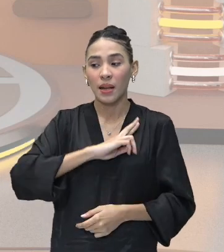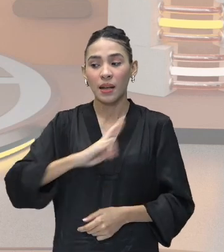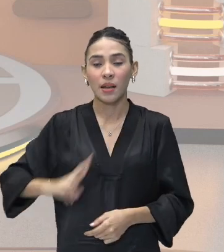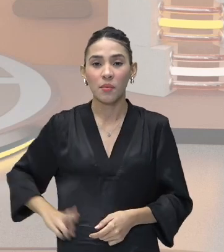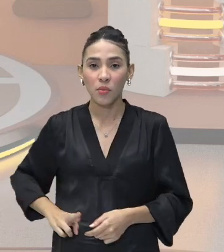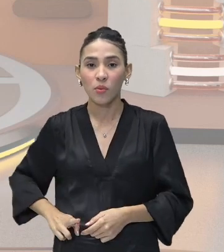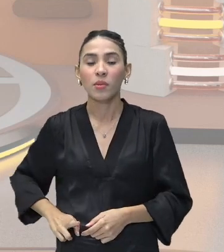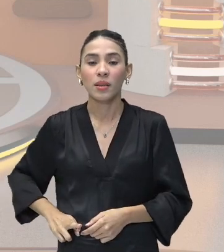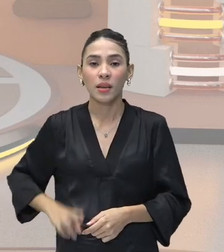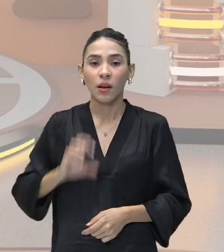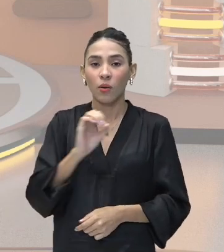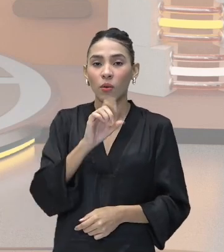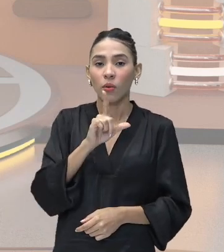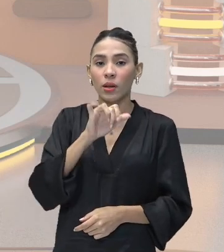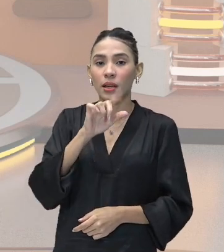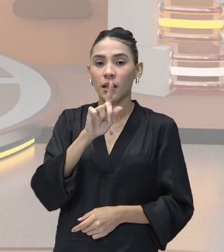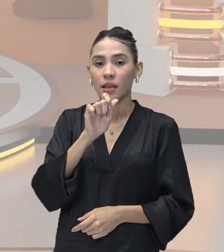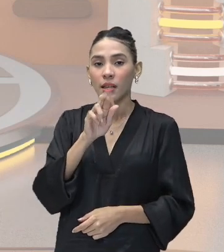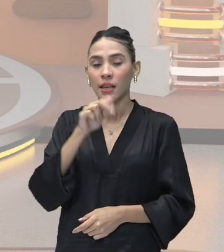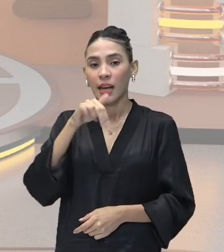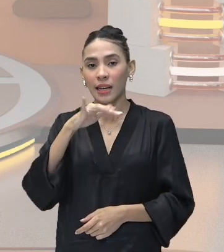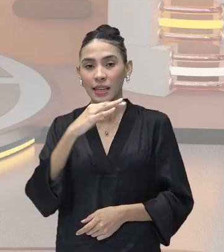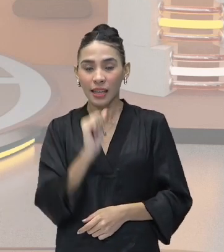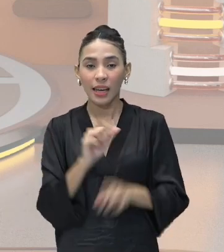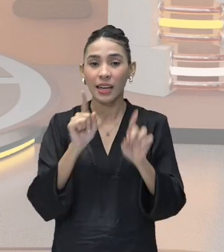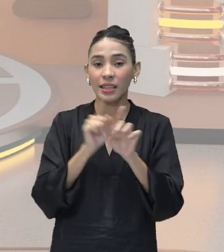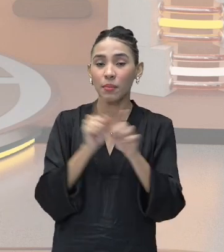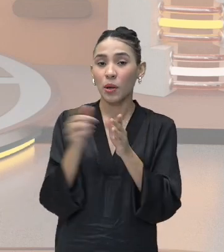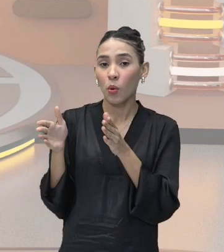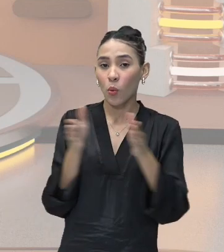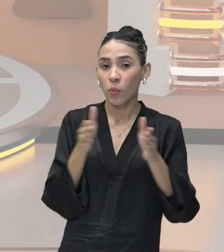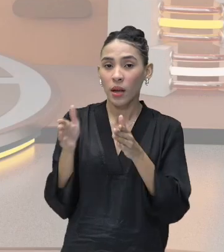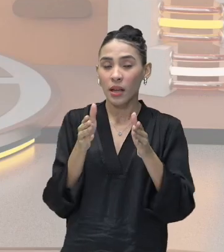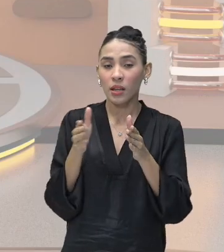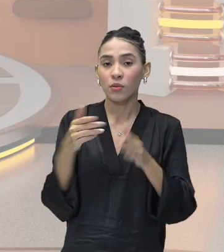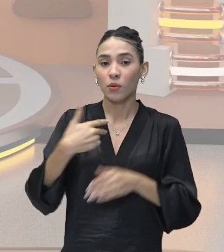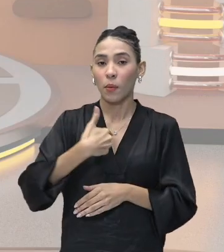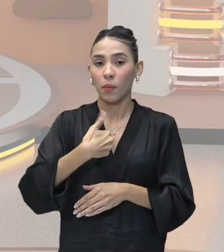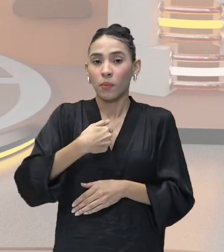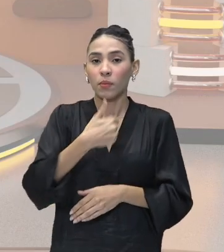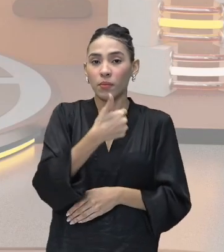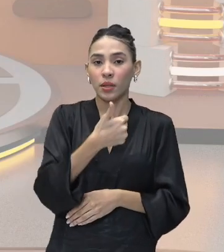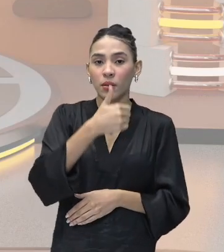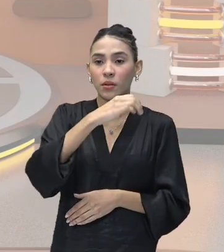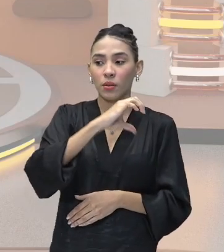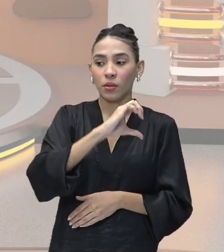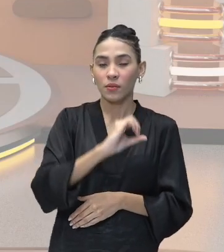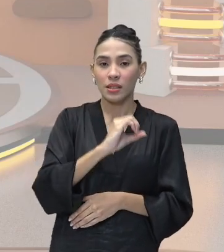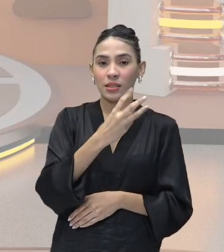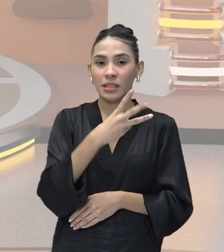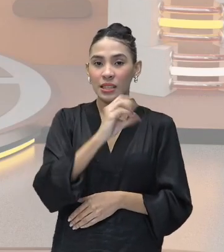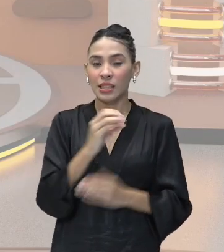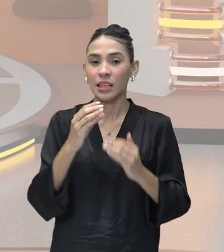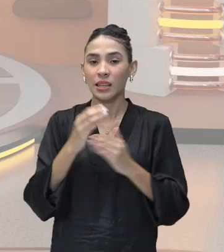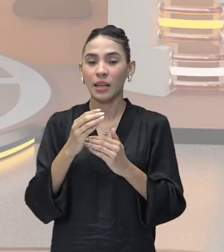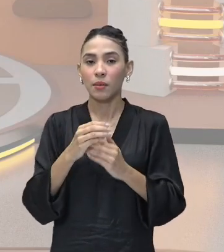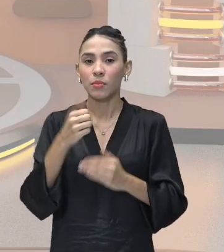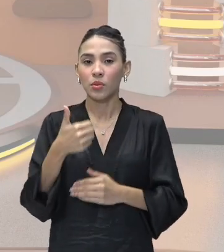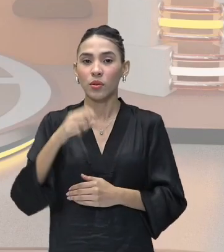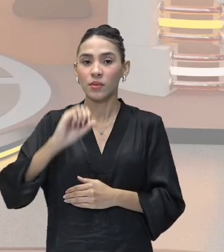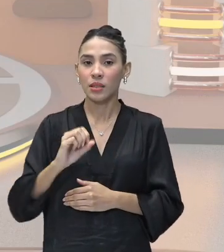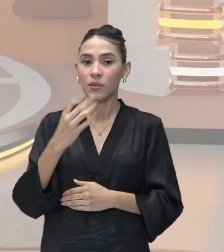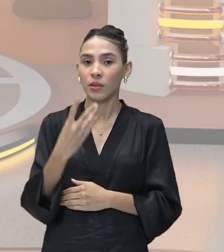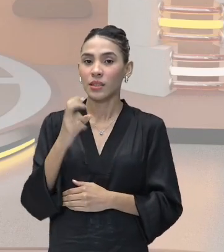repúblicas oligárquicas, e vamos ter ali o período de Vargas, de 1930 até 1945, né? A primeira era